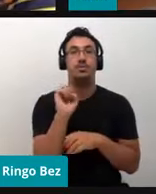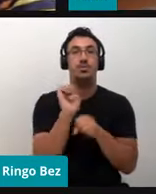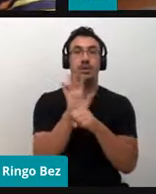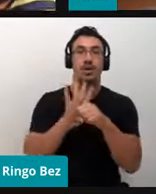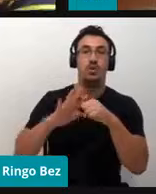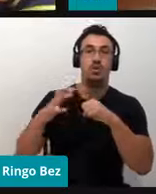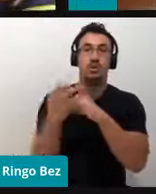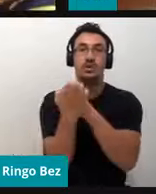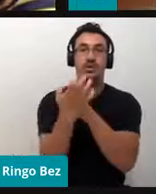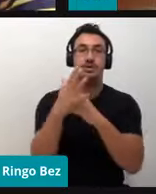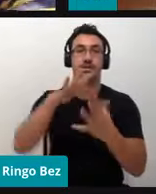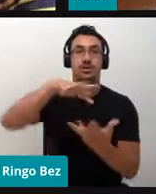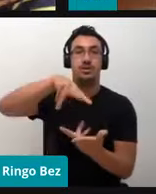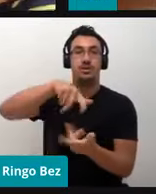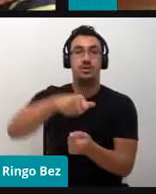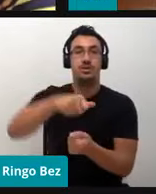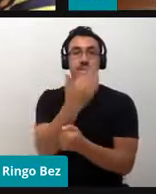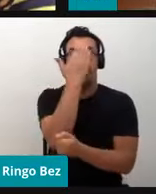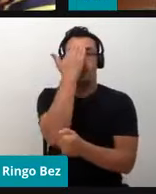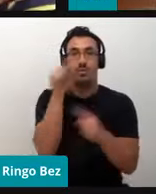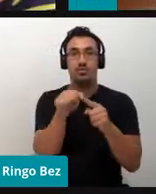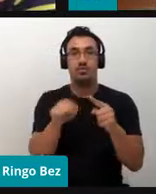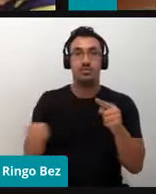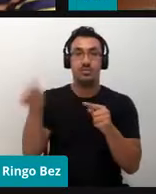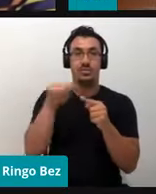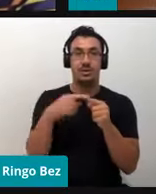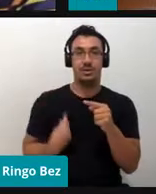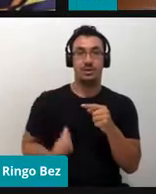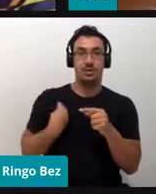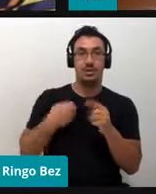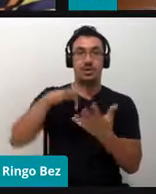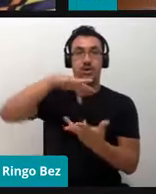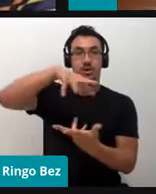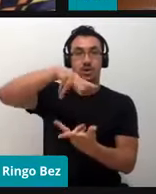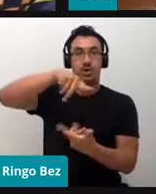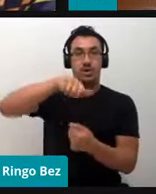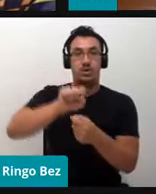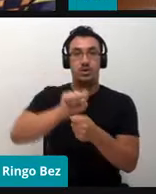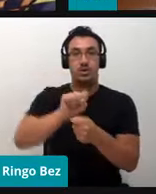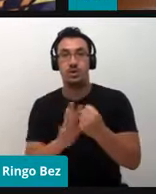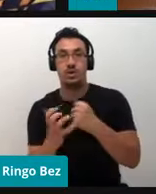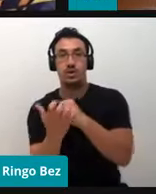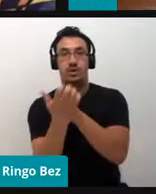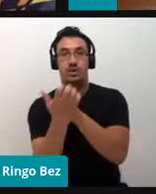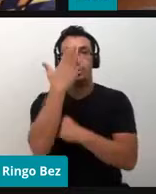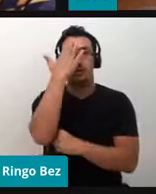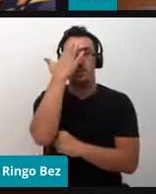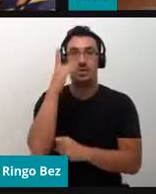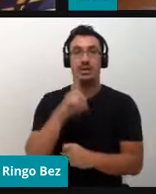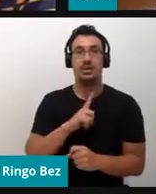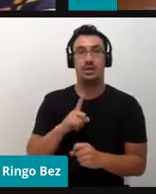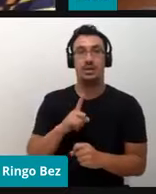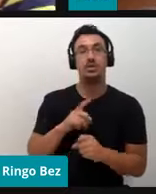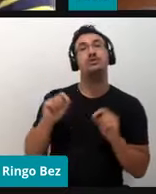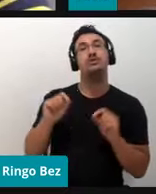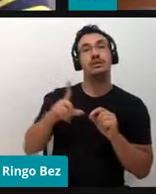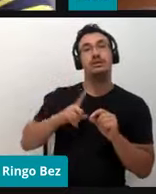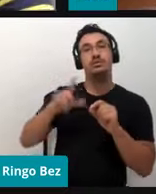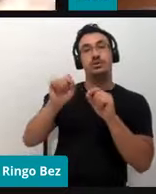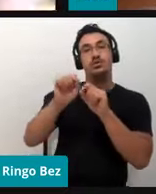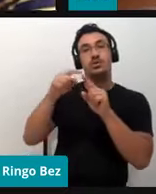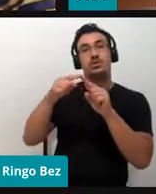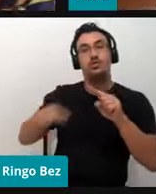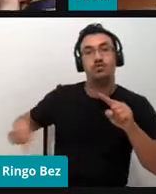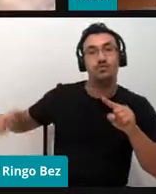que esse ciclo continue, para que esse ciclo, como o Paulo falou, né, se trata de evapotranspiração. como que isso